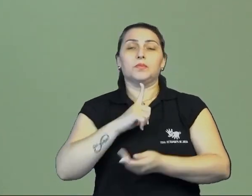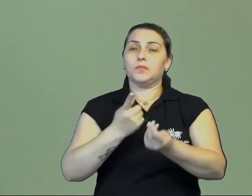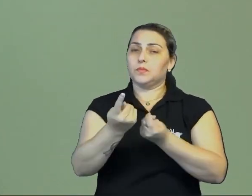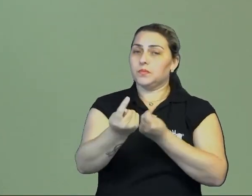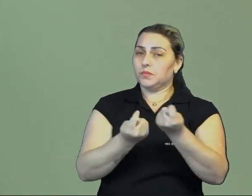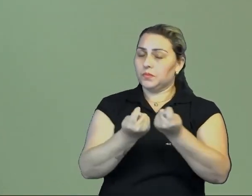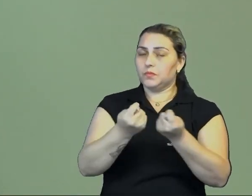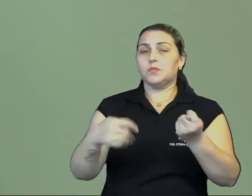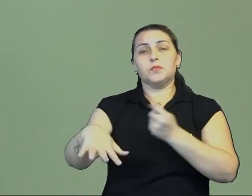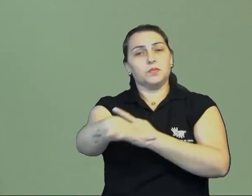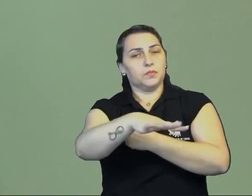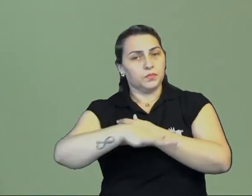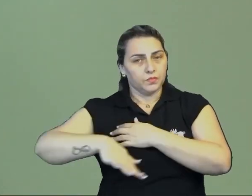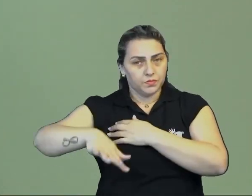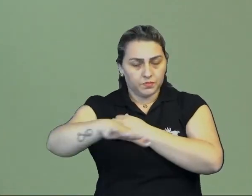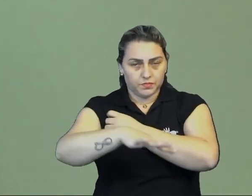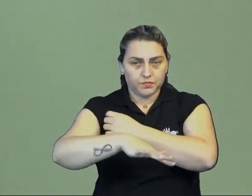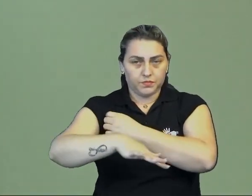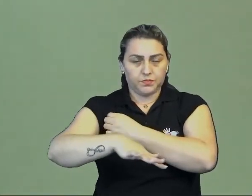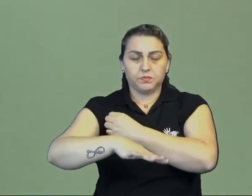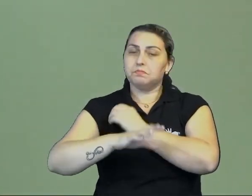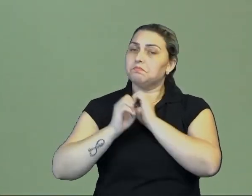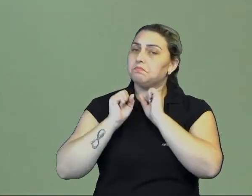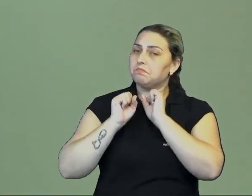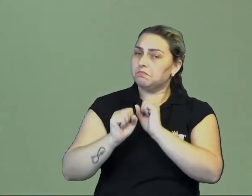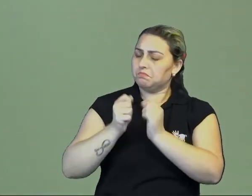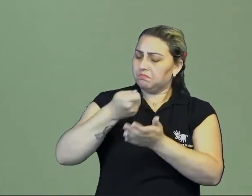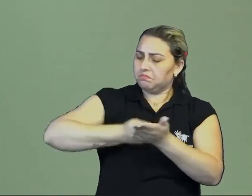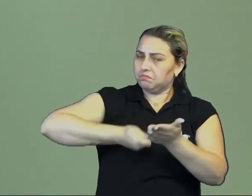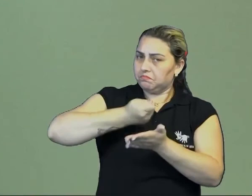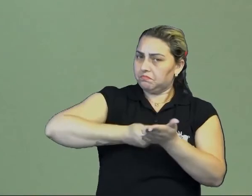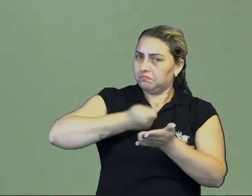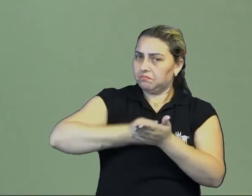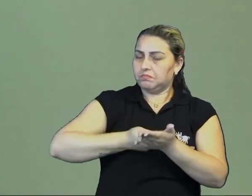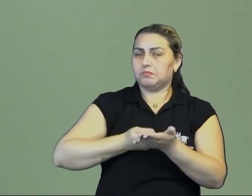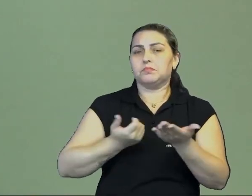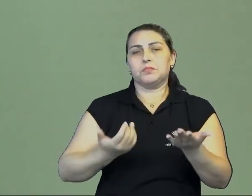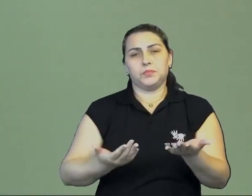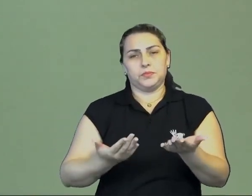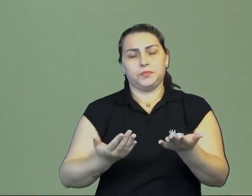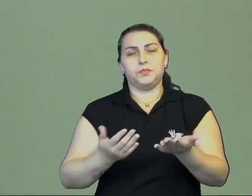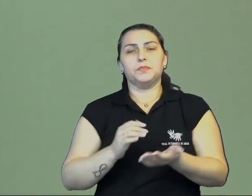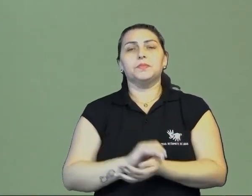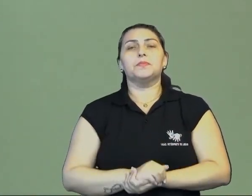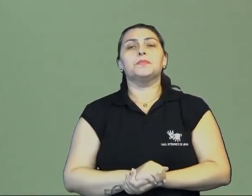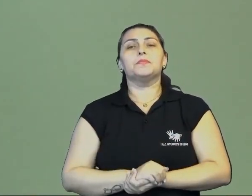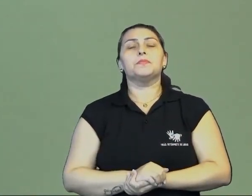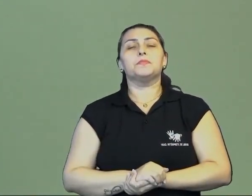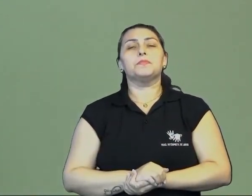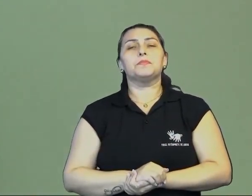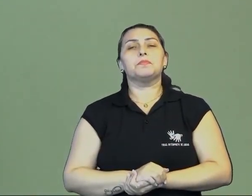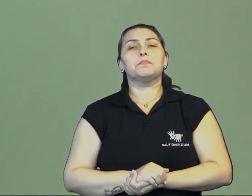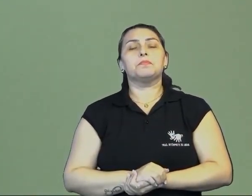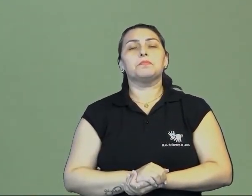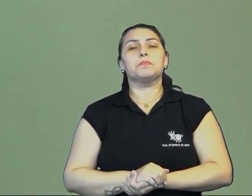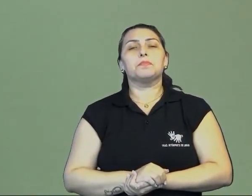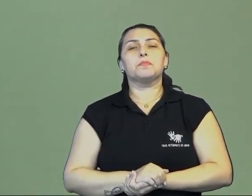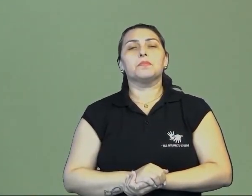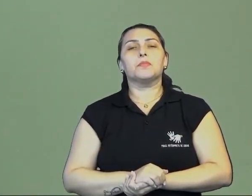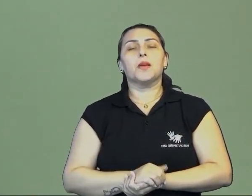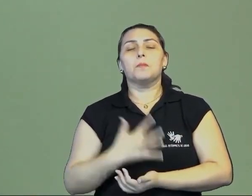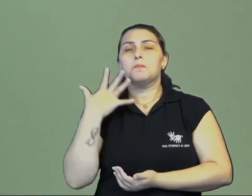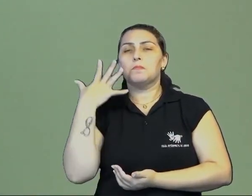controle da sua sociedade. Então, às vezes, pode ser uma tirania opressiva. E aí Maquiavel diz que para ele é